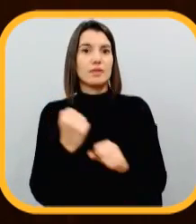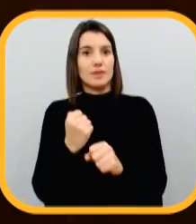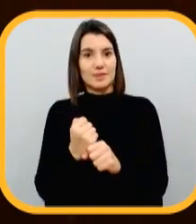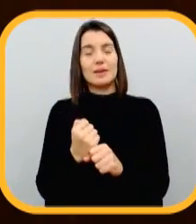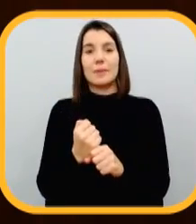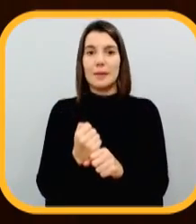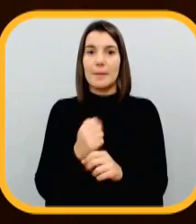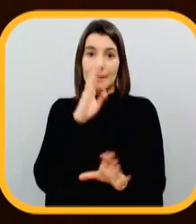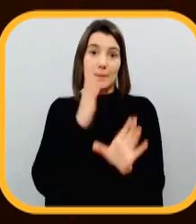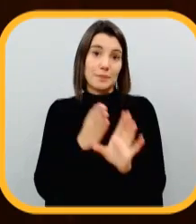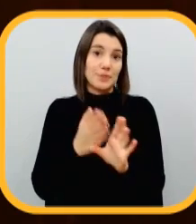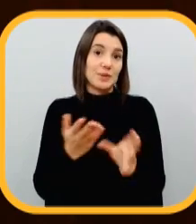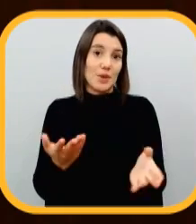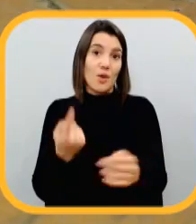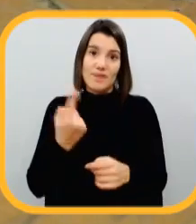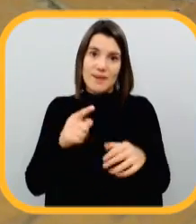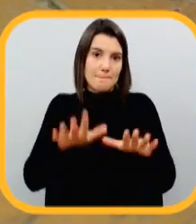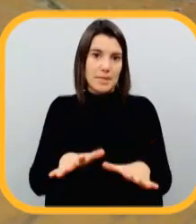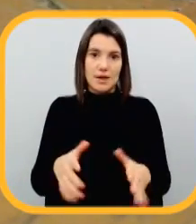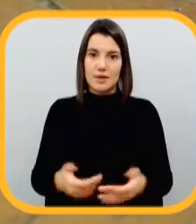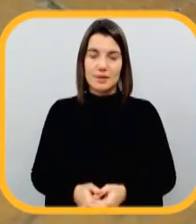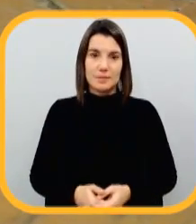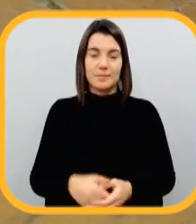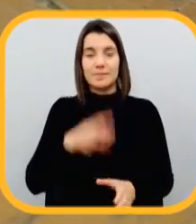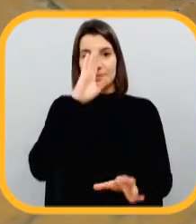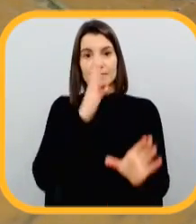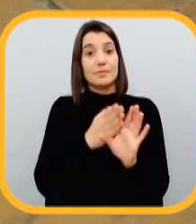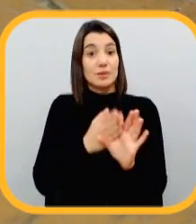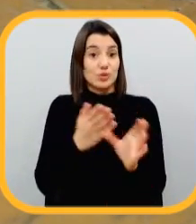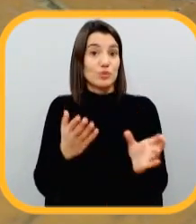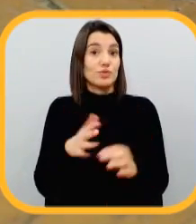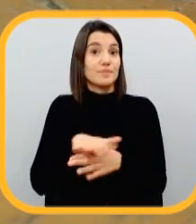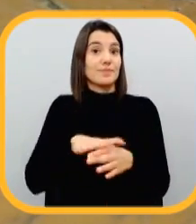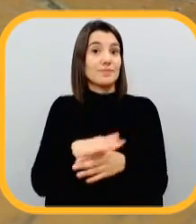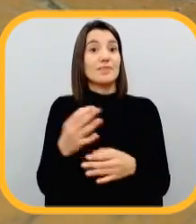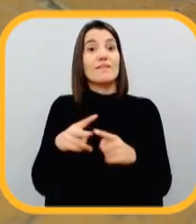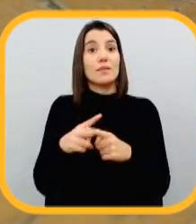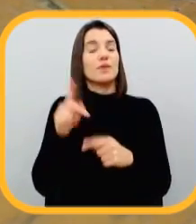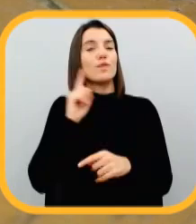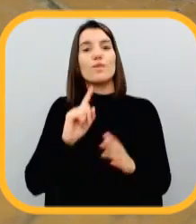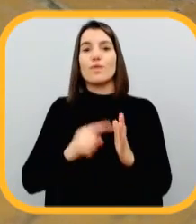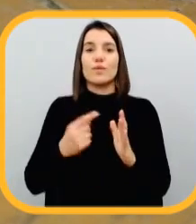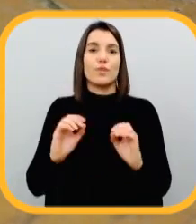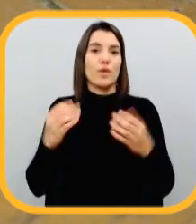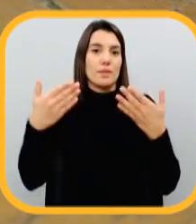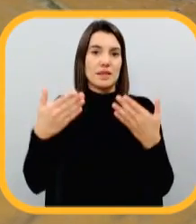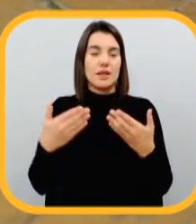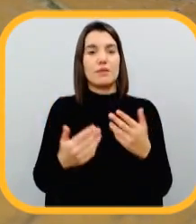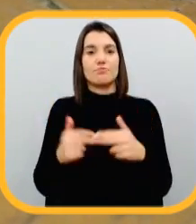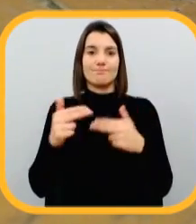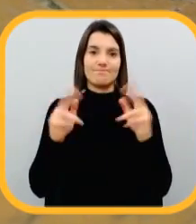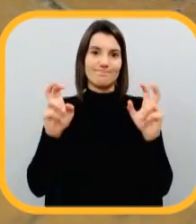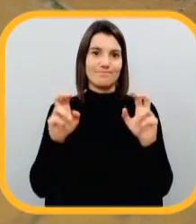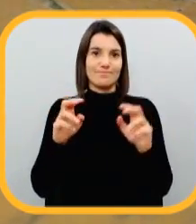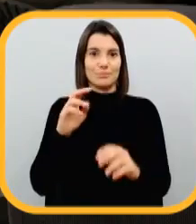trabalho para e onde o trabalho de qualquer psicólogo deveria parar. A psicologia apresenta-se como uma ferramenta fundamental na construção